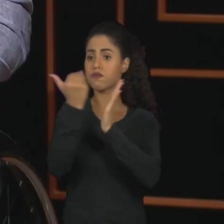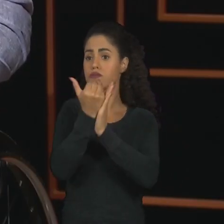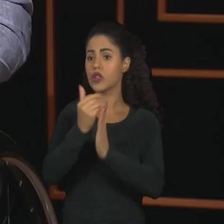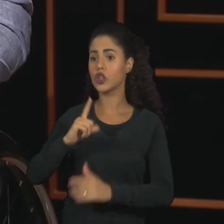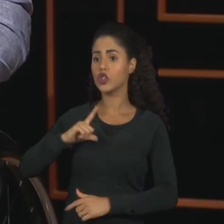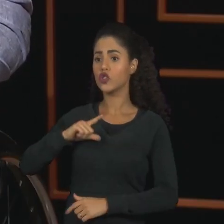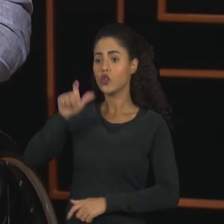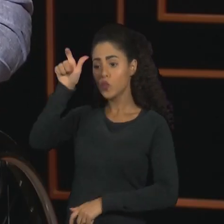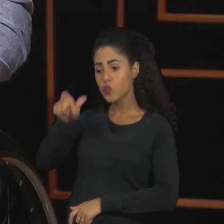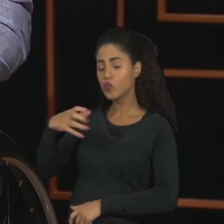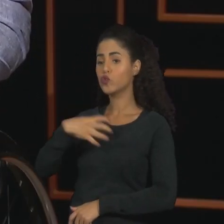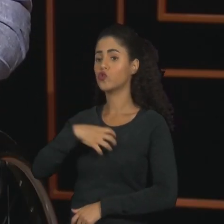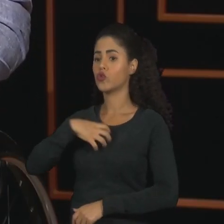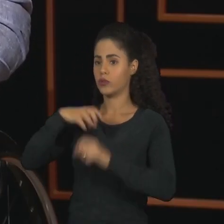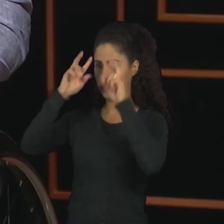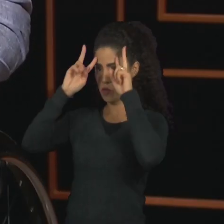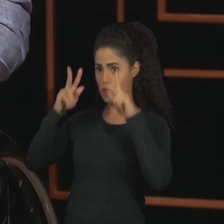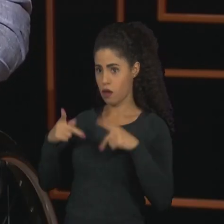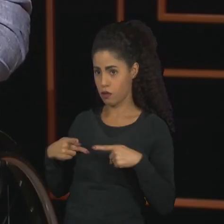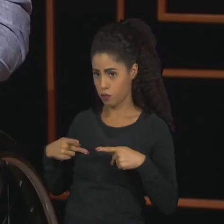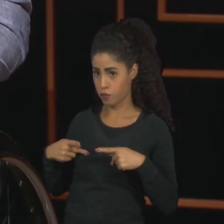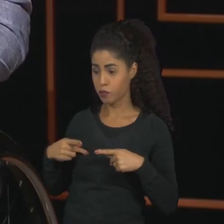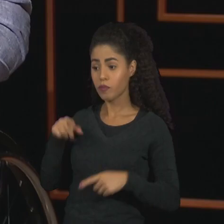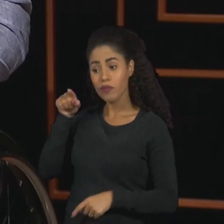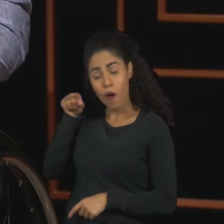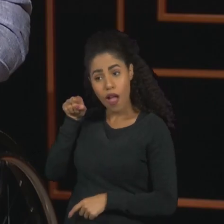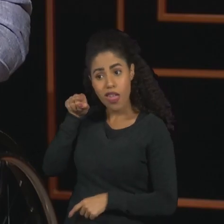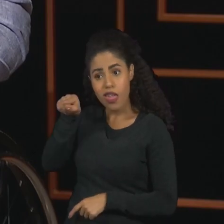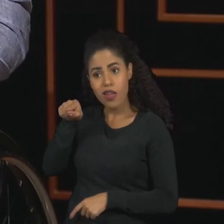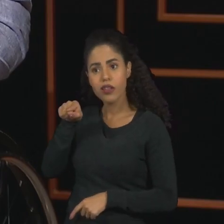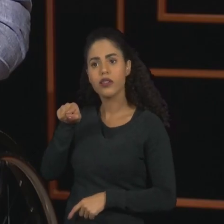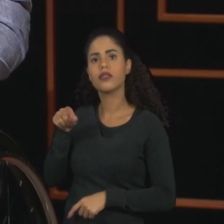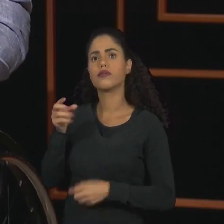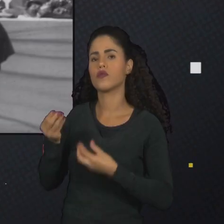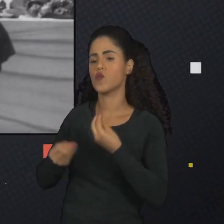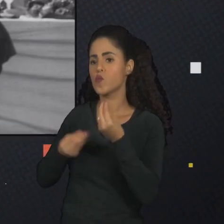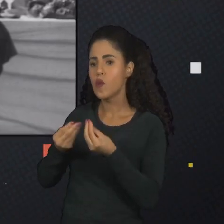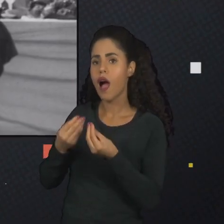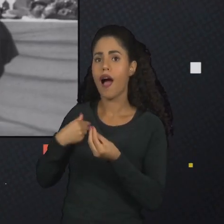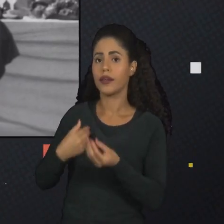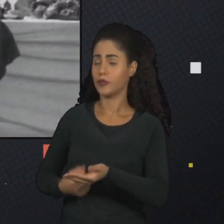vilipendia o ser humano. Né? O